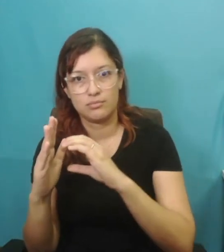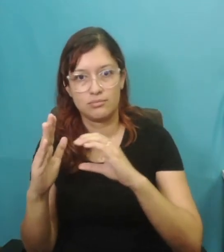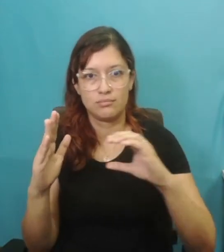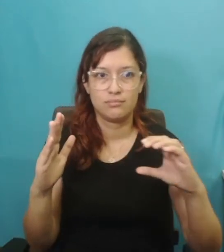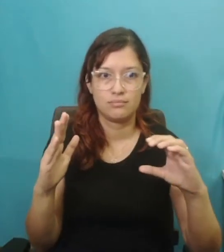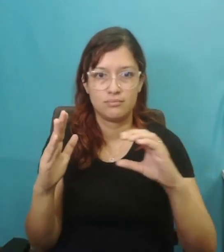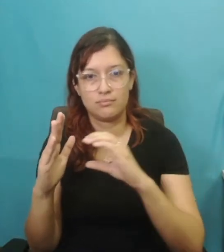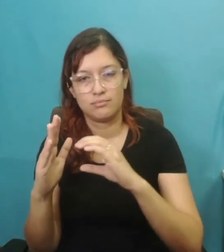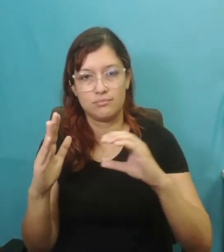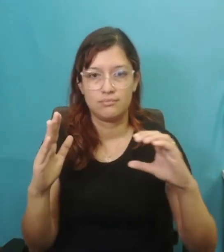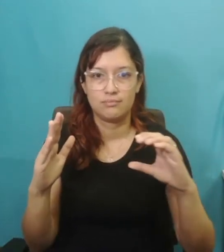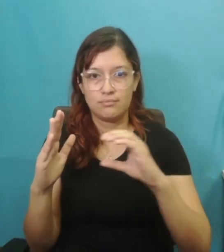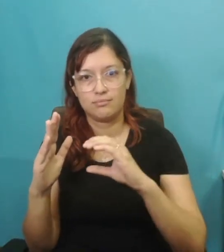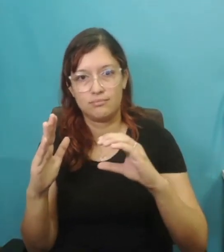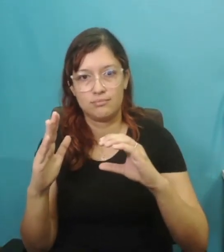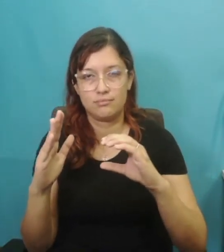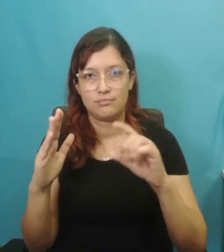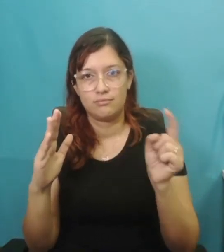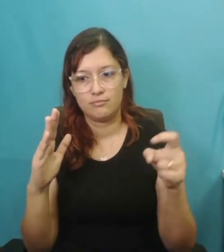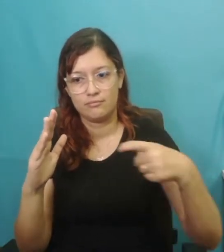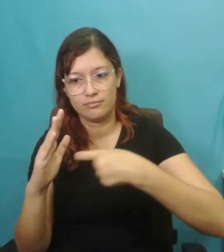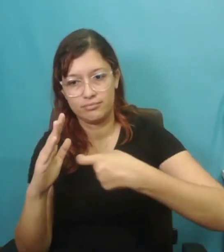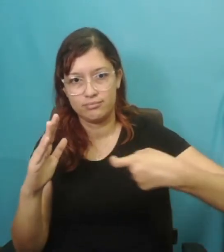Então, ela vai se movimentar.